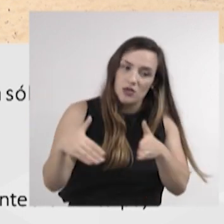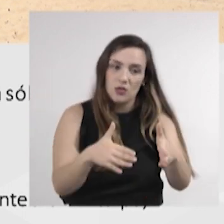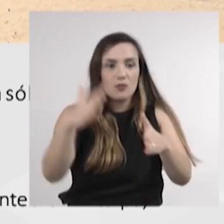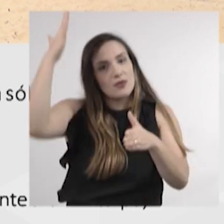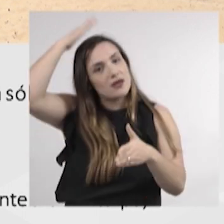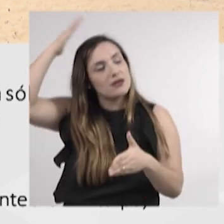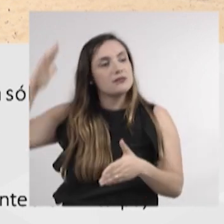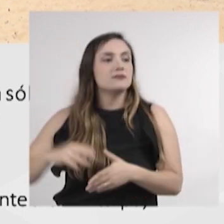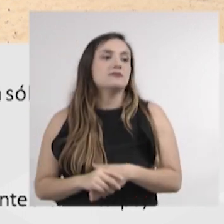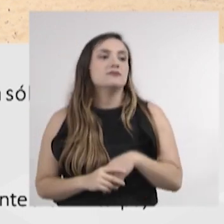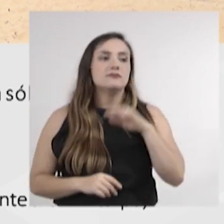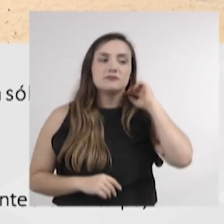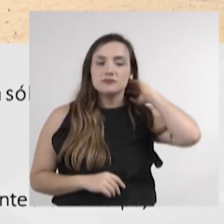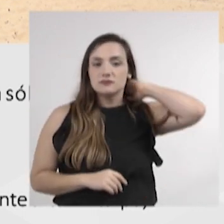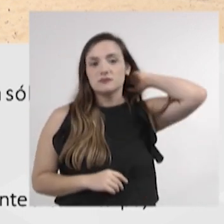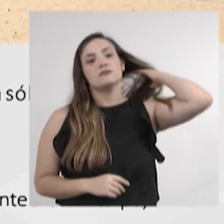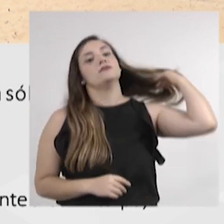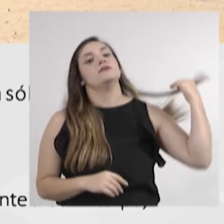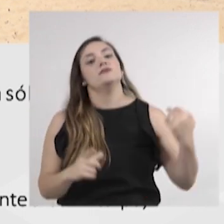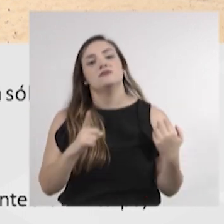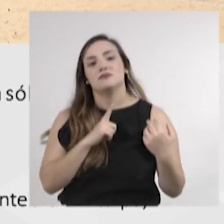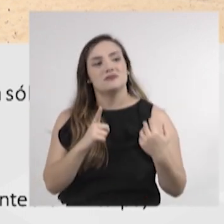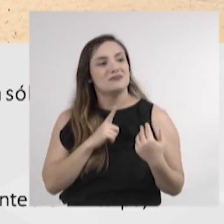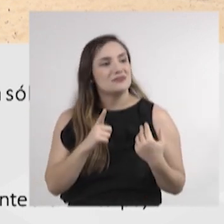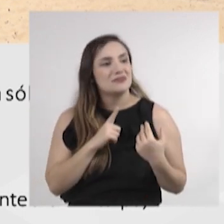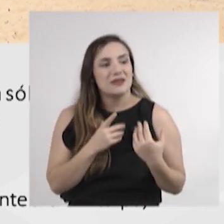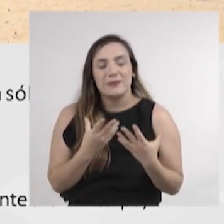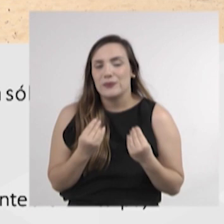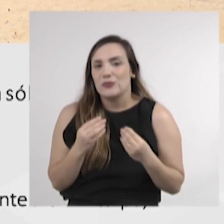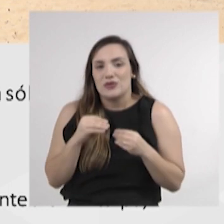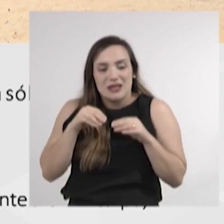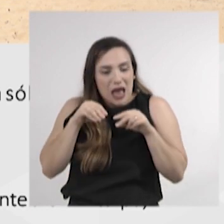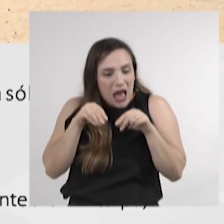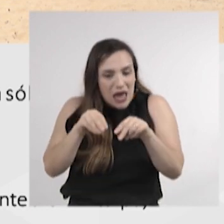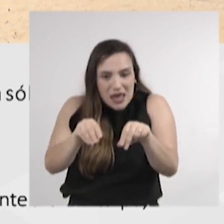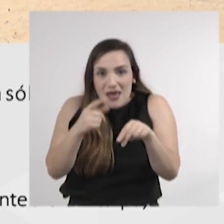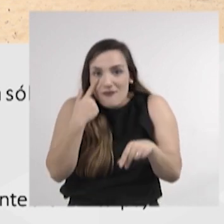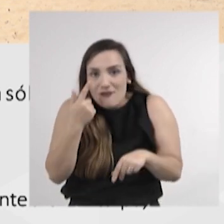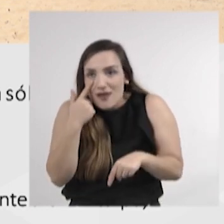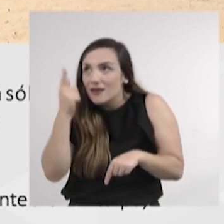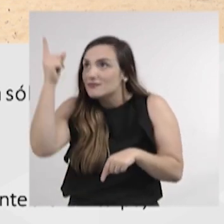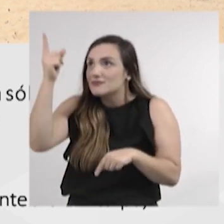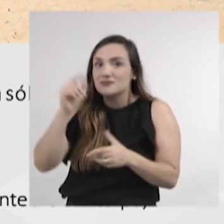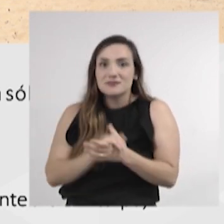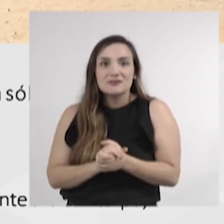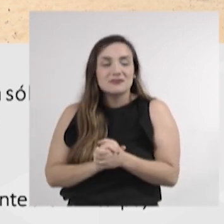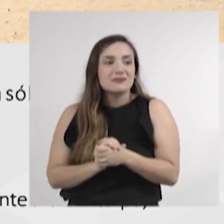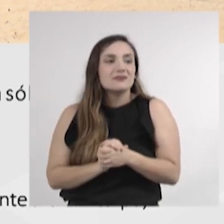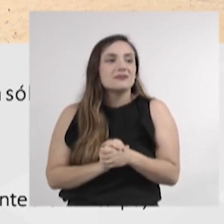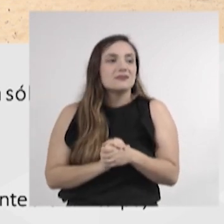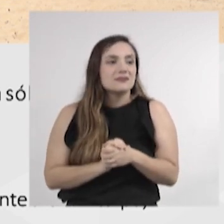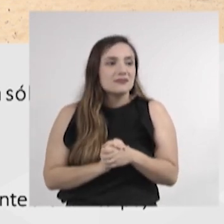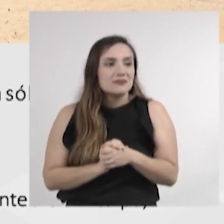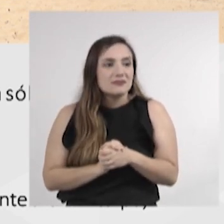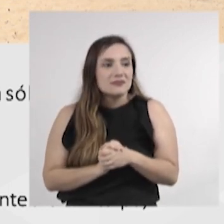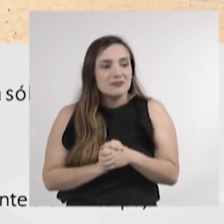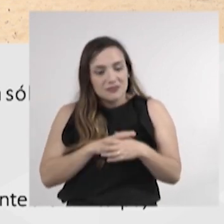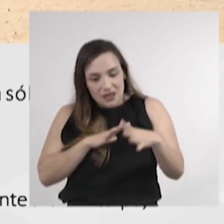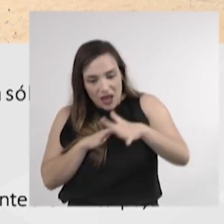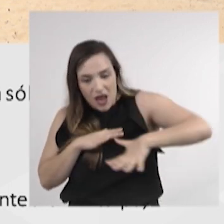Amambai, transporte de fundo prepondera na descarga sólida total. Isso aí é por causa das areias. Isso aí é uma amostra do que a gente encontra nas margens do